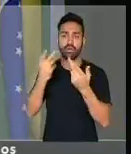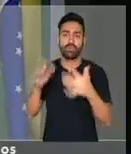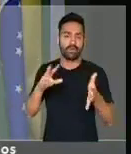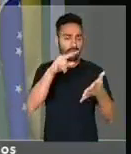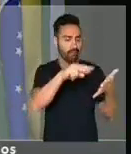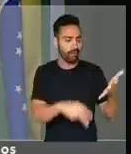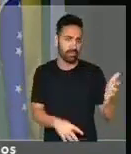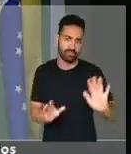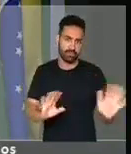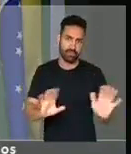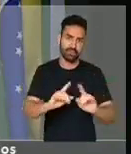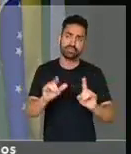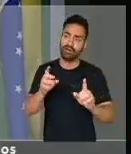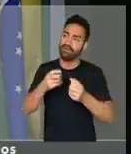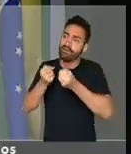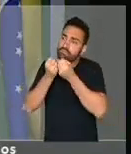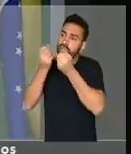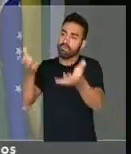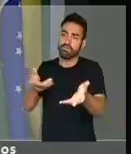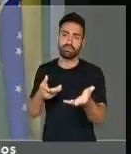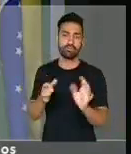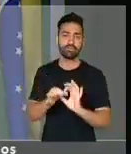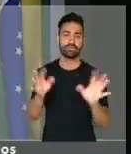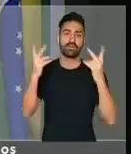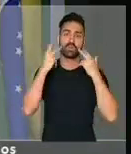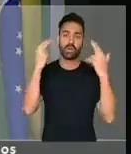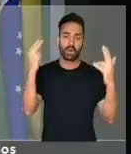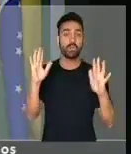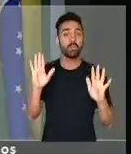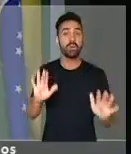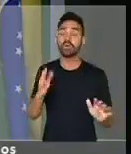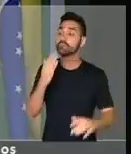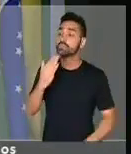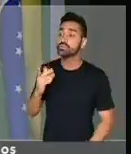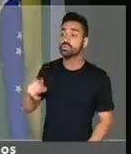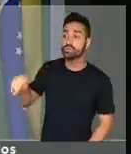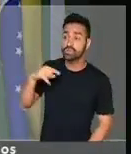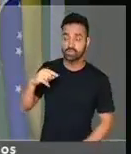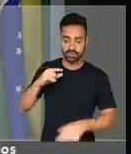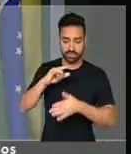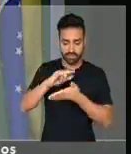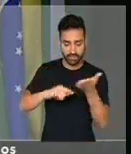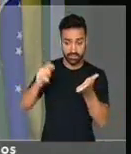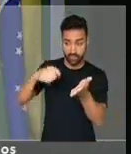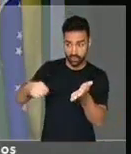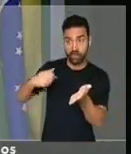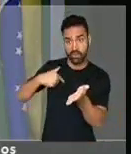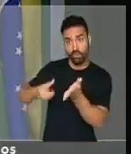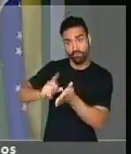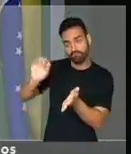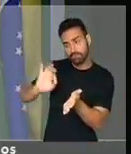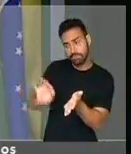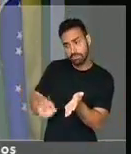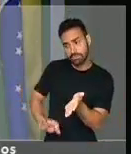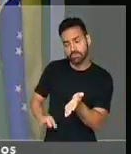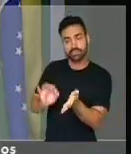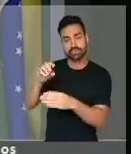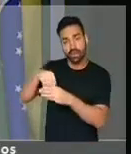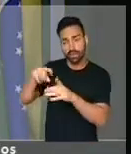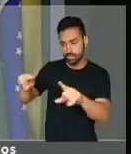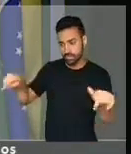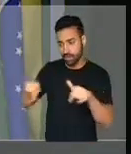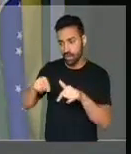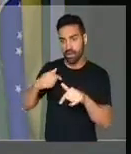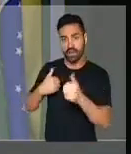improviso, mas já peço para poder inserir nos anais também esse meu discurso, que foi elaborado no